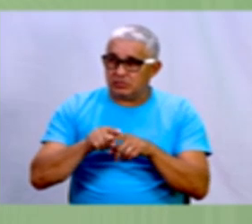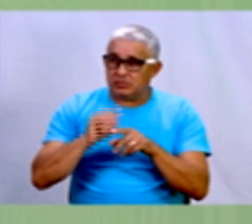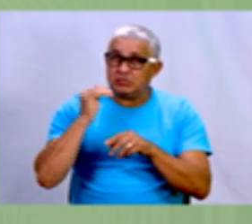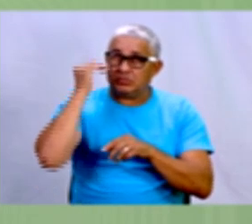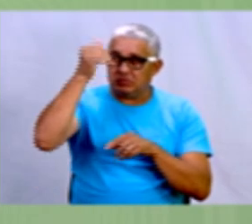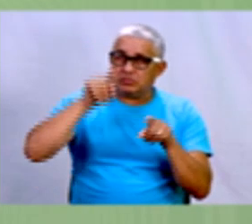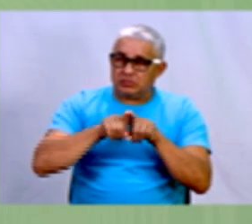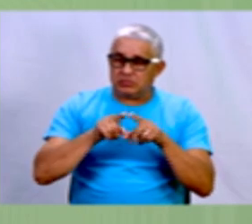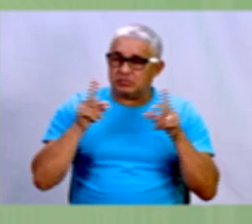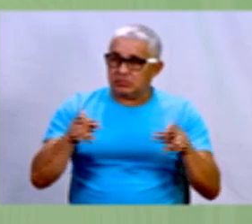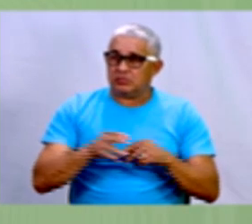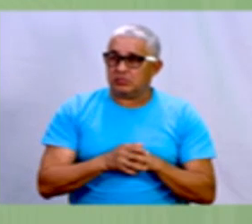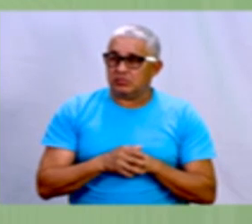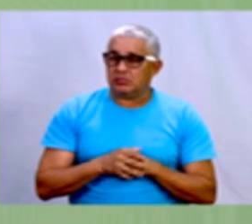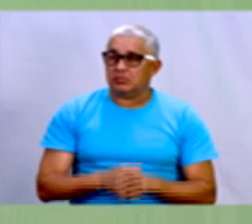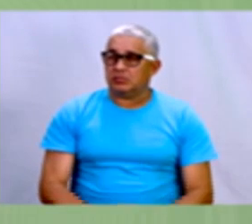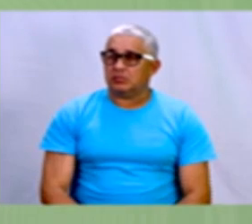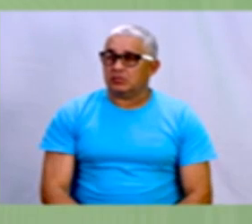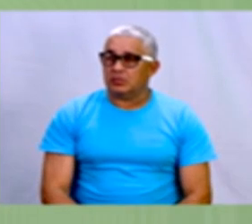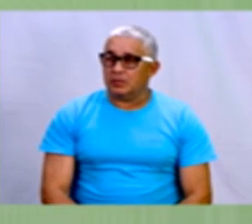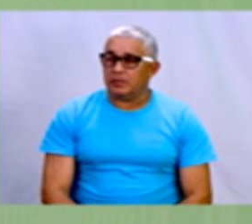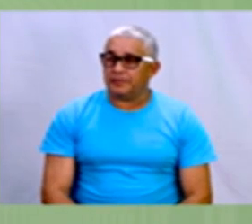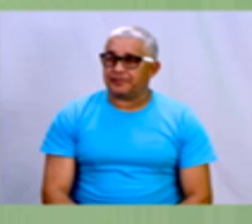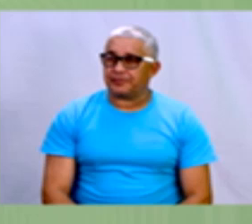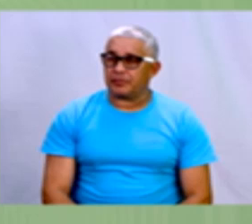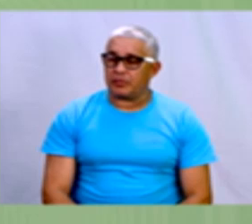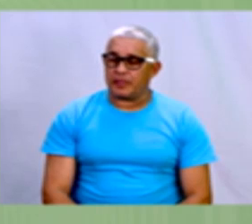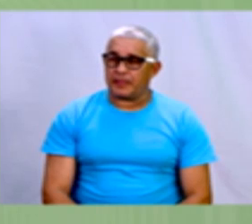vezes, né,